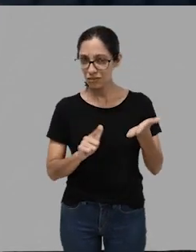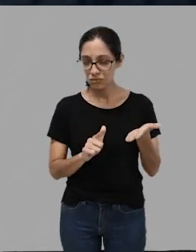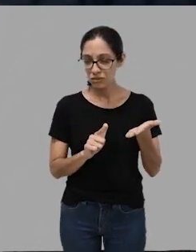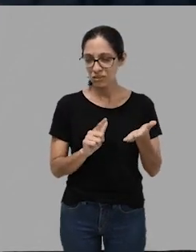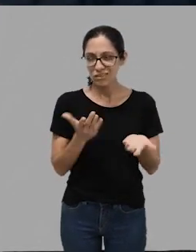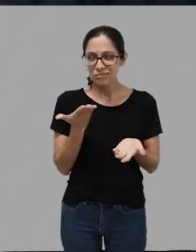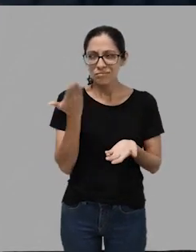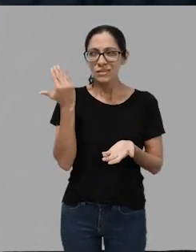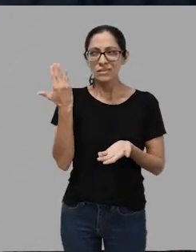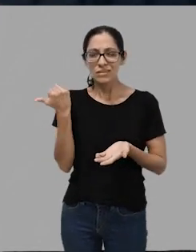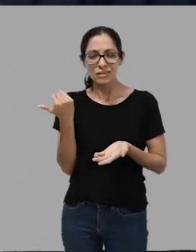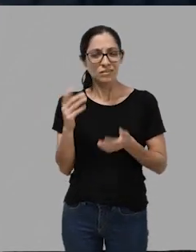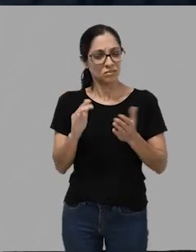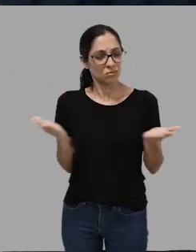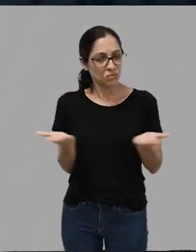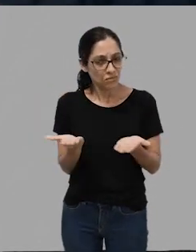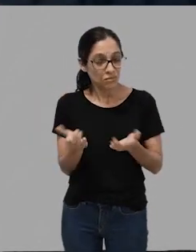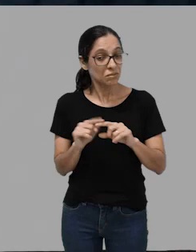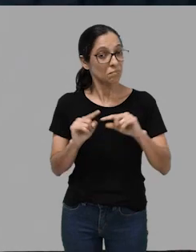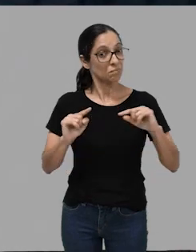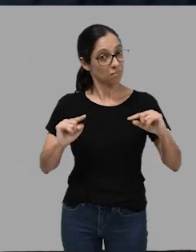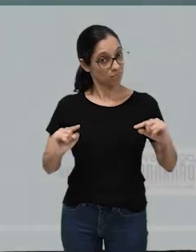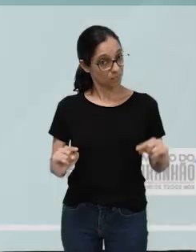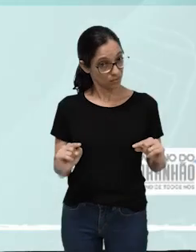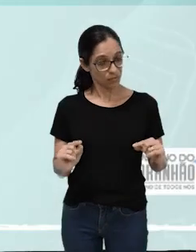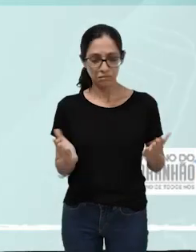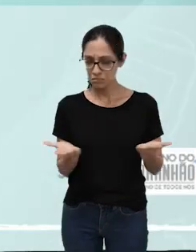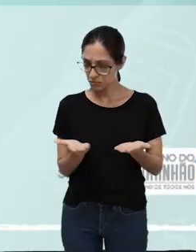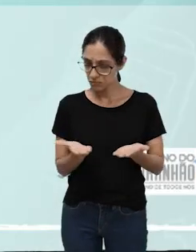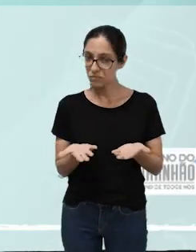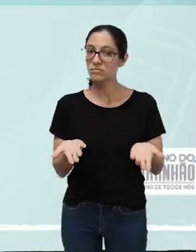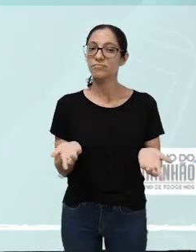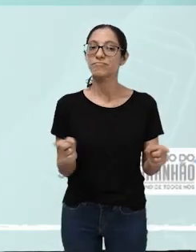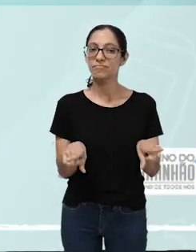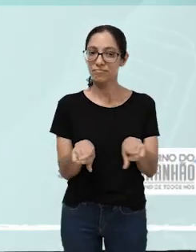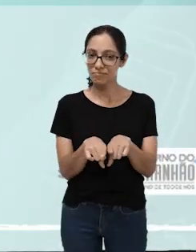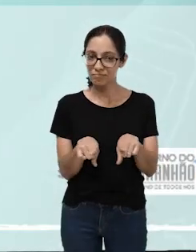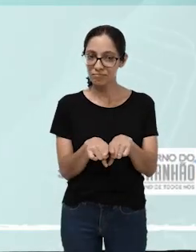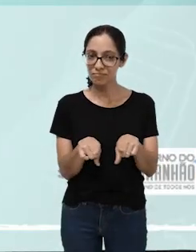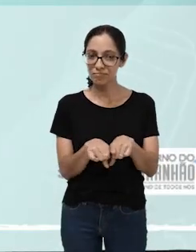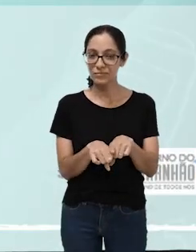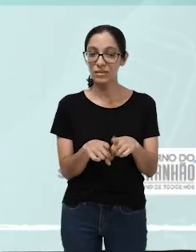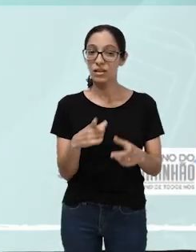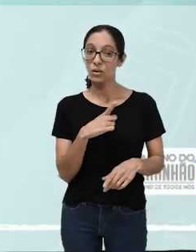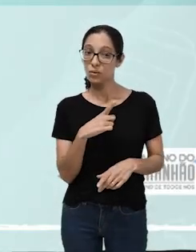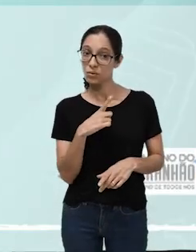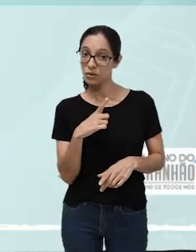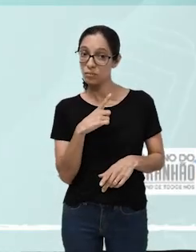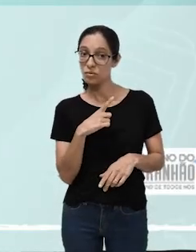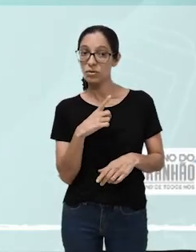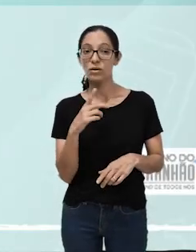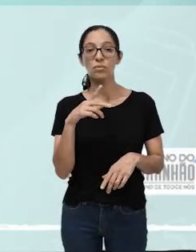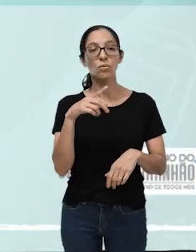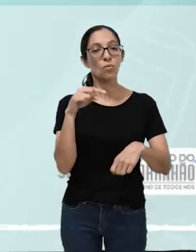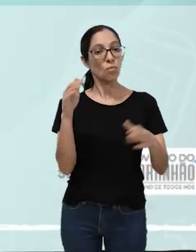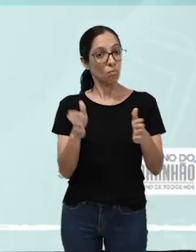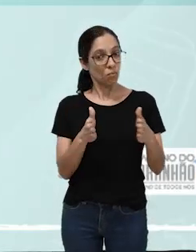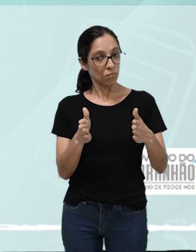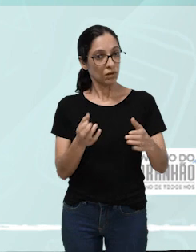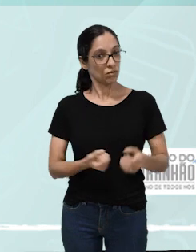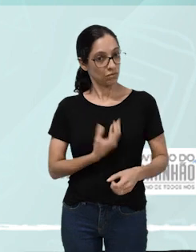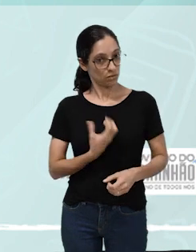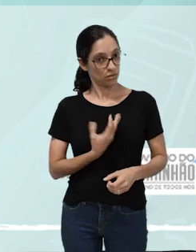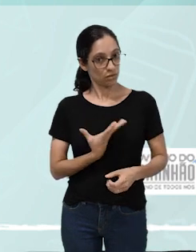tão atual mas é está presente nos nossos dias tá então nós temos aqui o período do trovadorismo